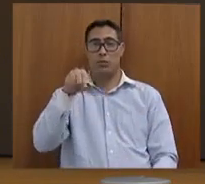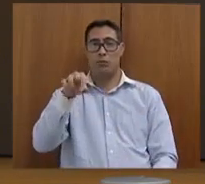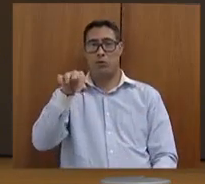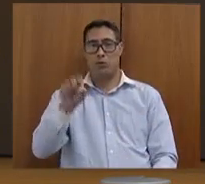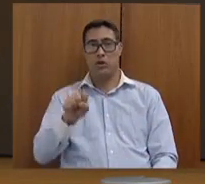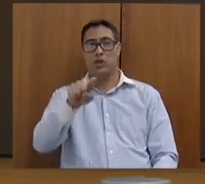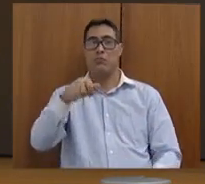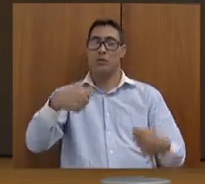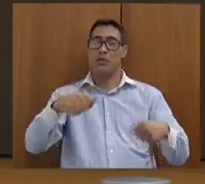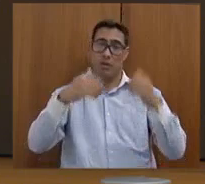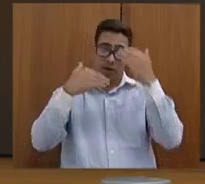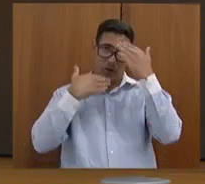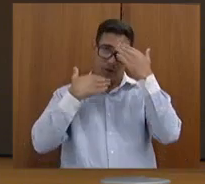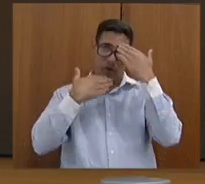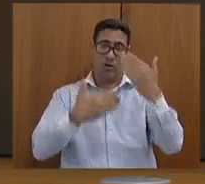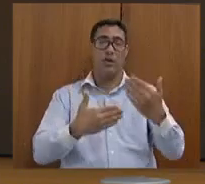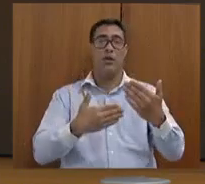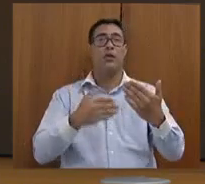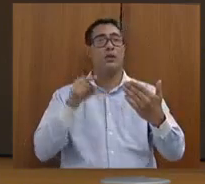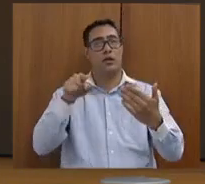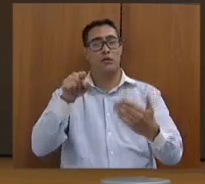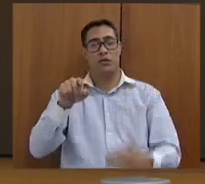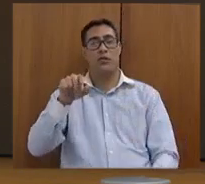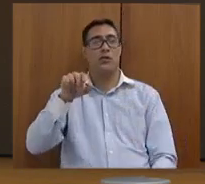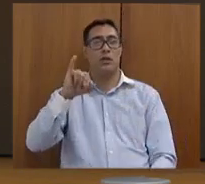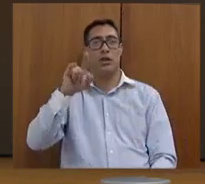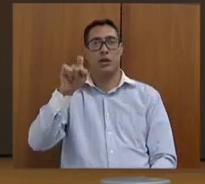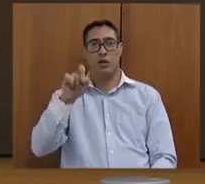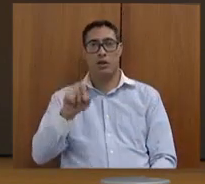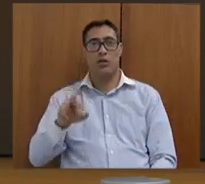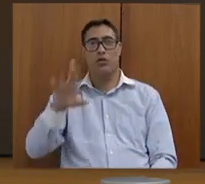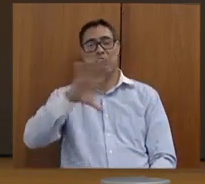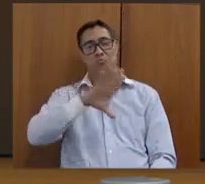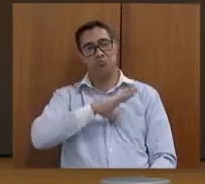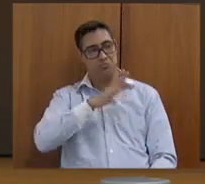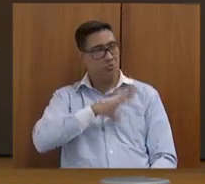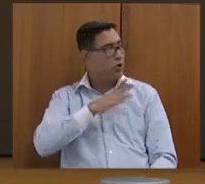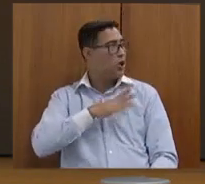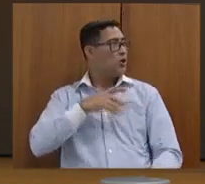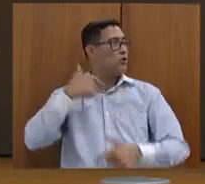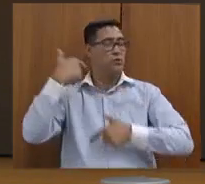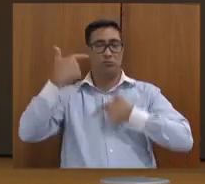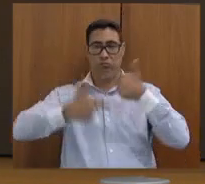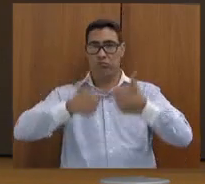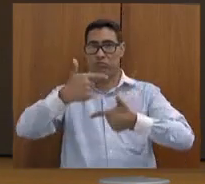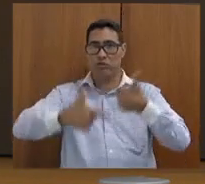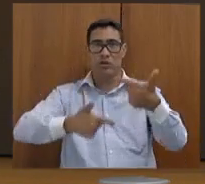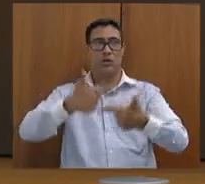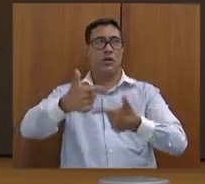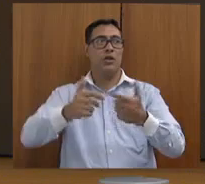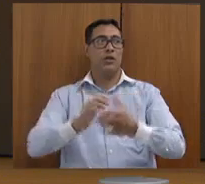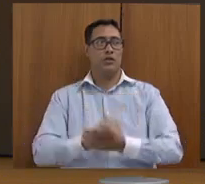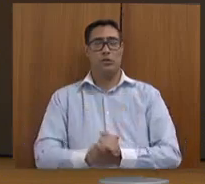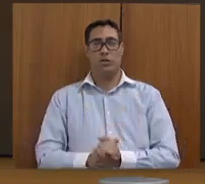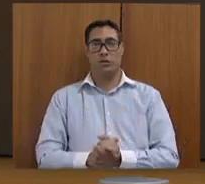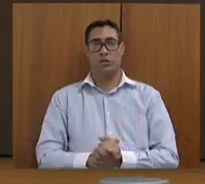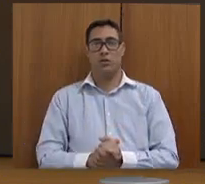você corajoso servidor efetivo que faz